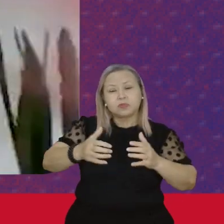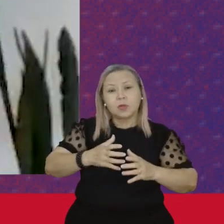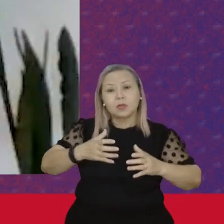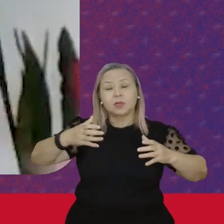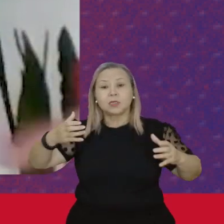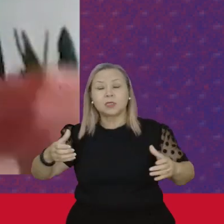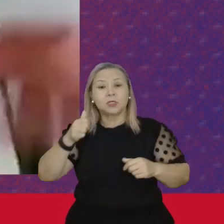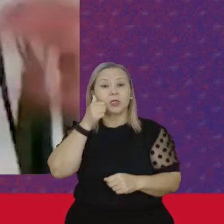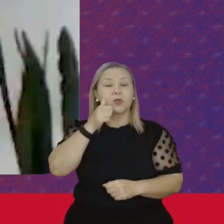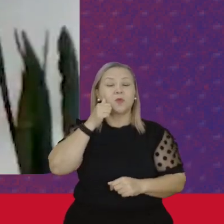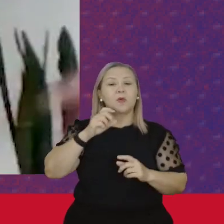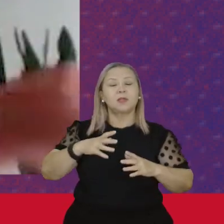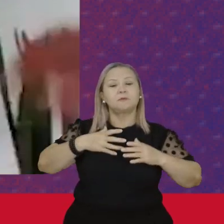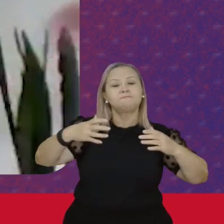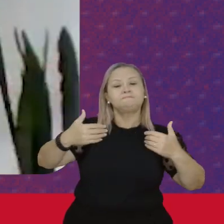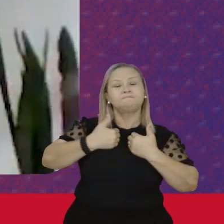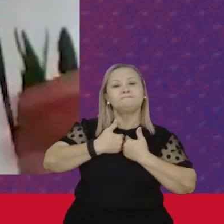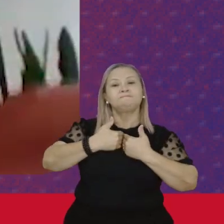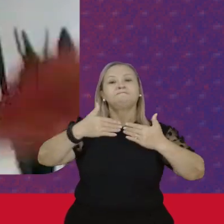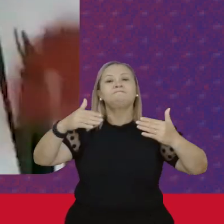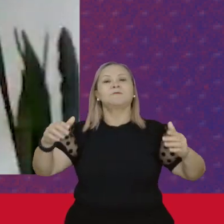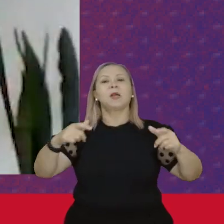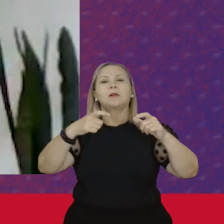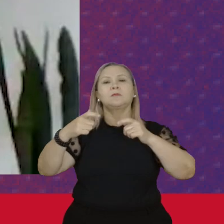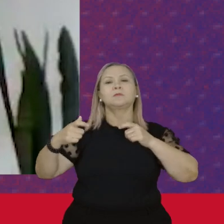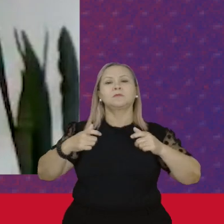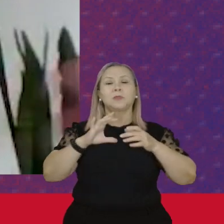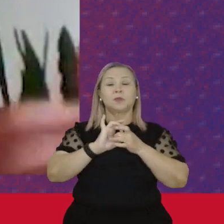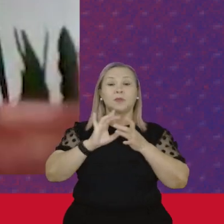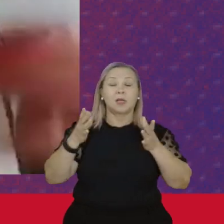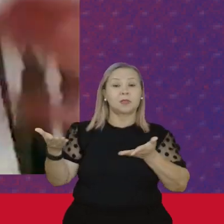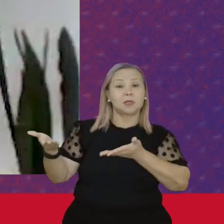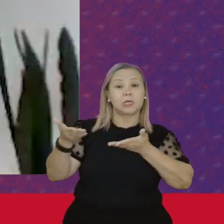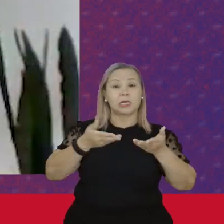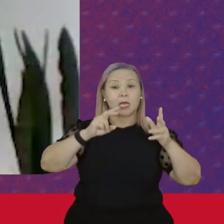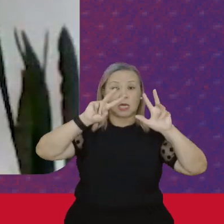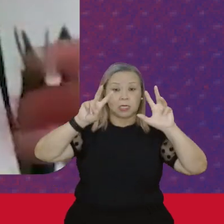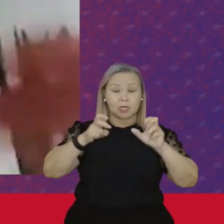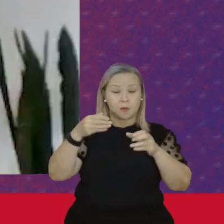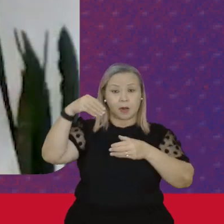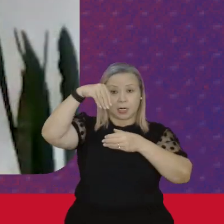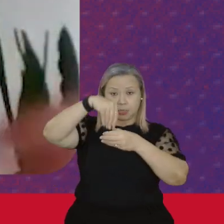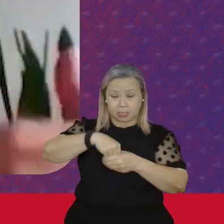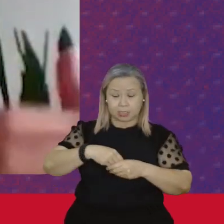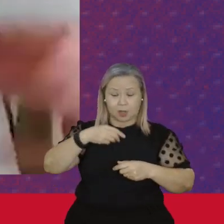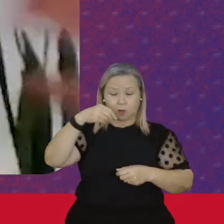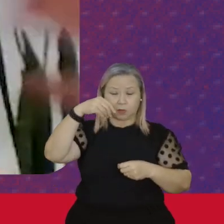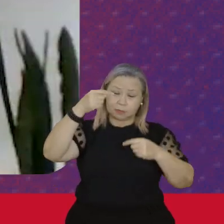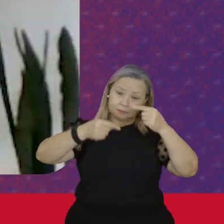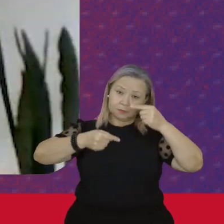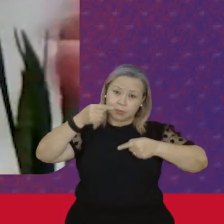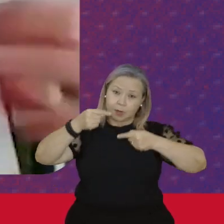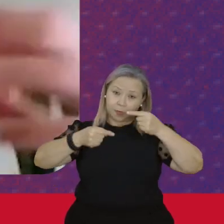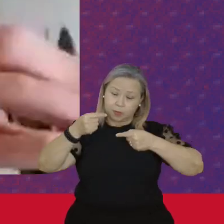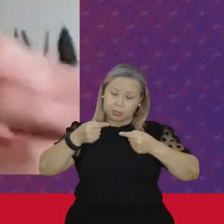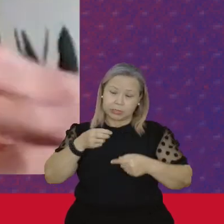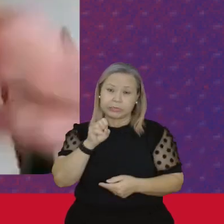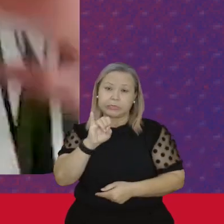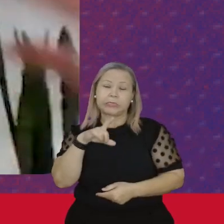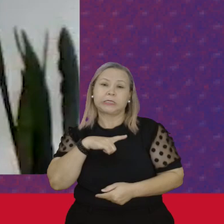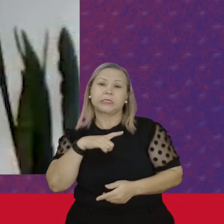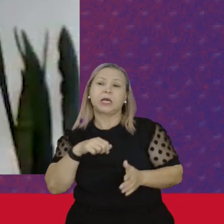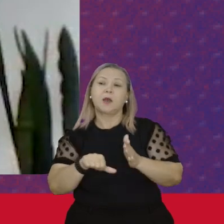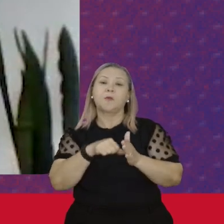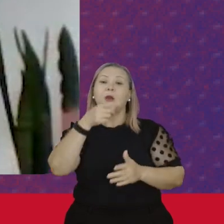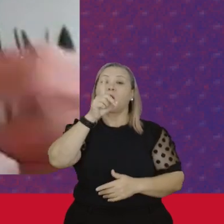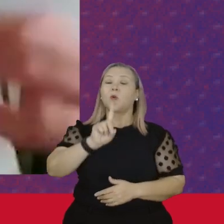abrindo espaços, né, cada vez mais, trazendo temas para essa inserção, né, política. Então, se tem primeiro, né, um